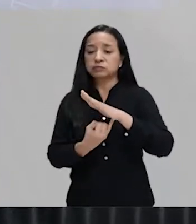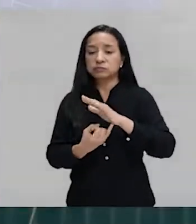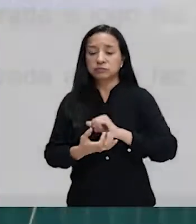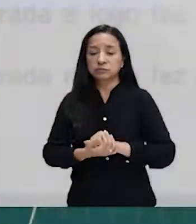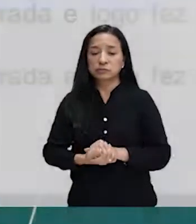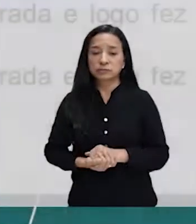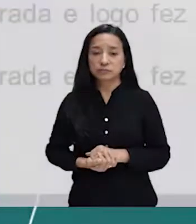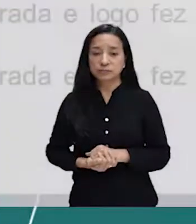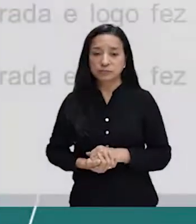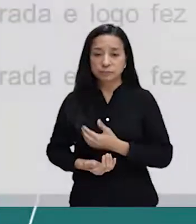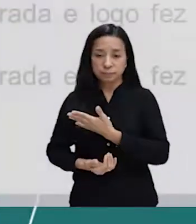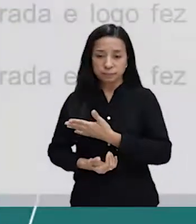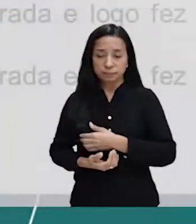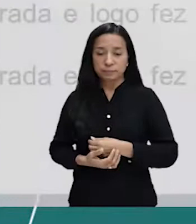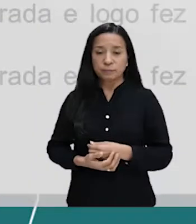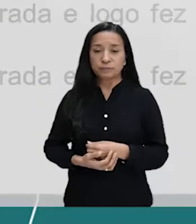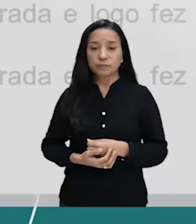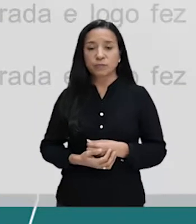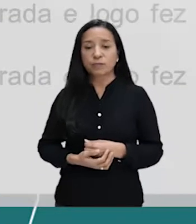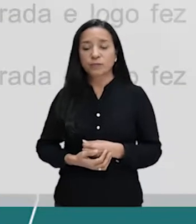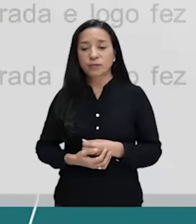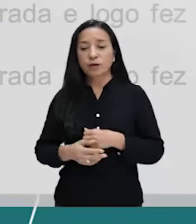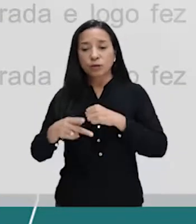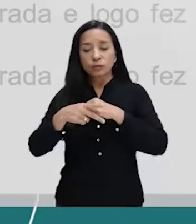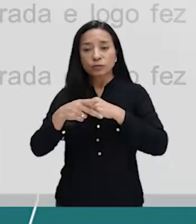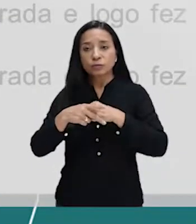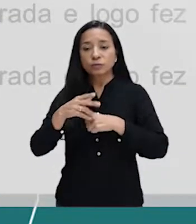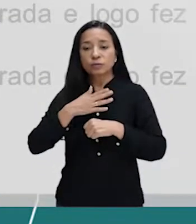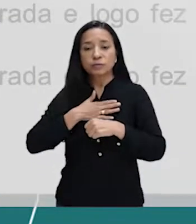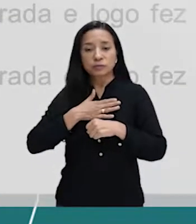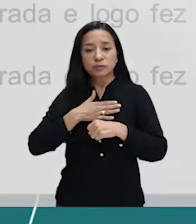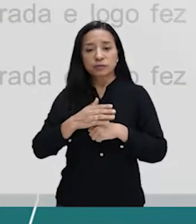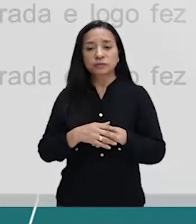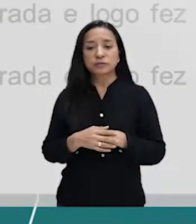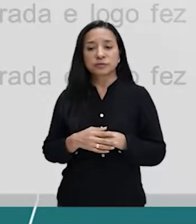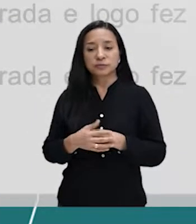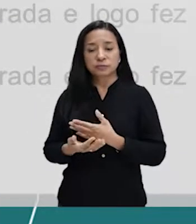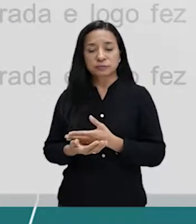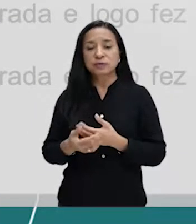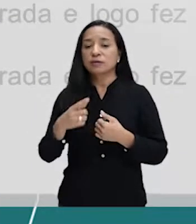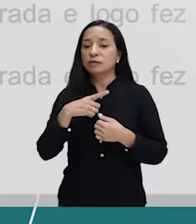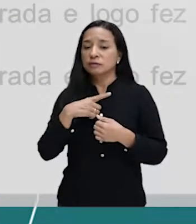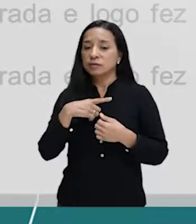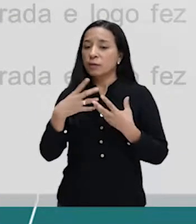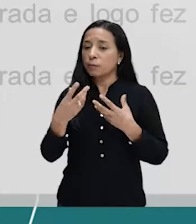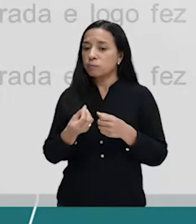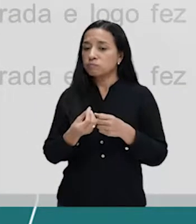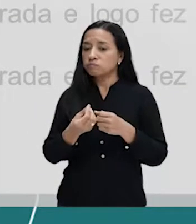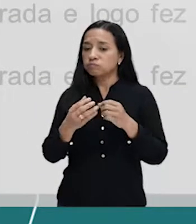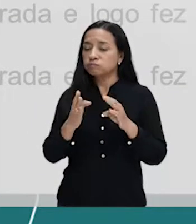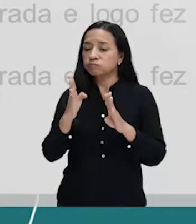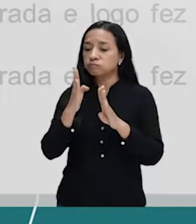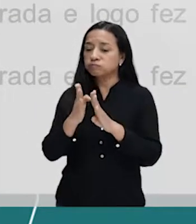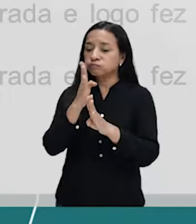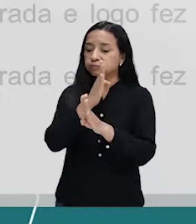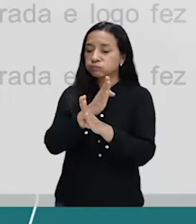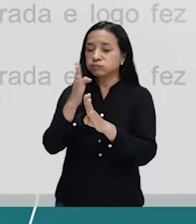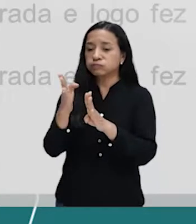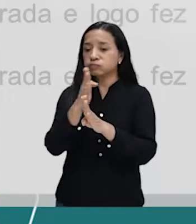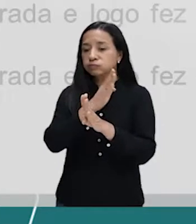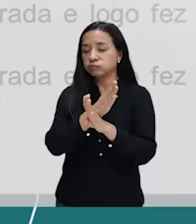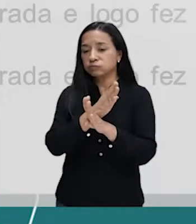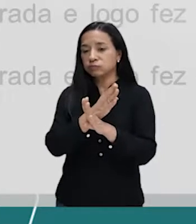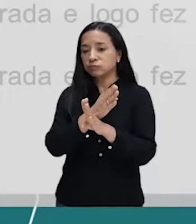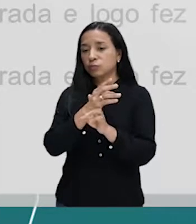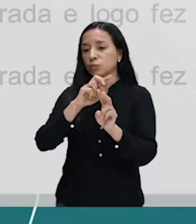Os pronomes possessivos, seu e seus, sua e suas, geram muitas vezes ambiguidade. O que é ambiguidade? Lembram